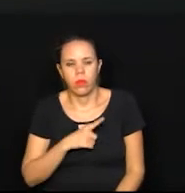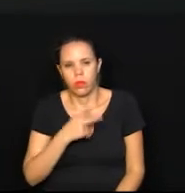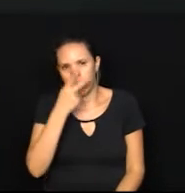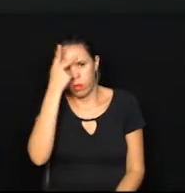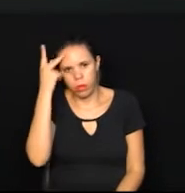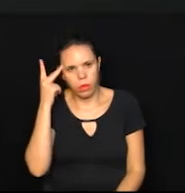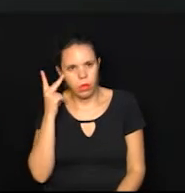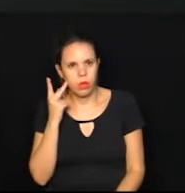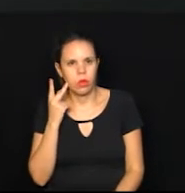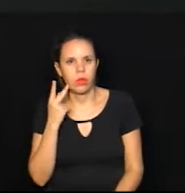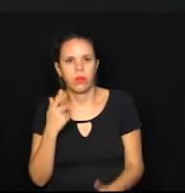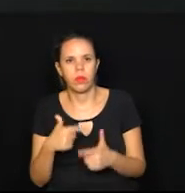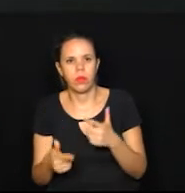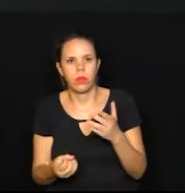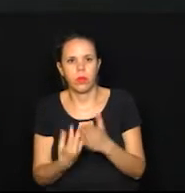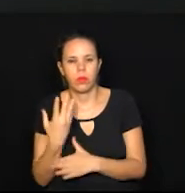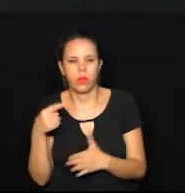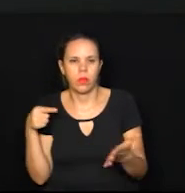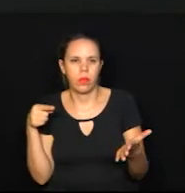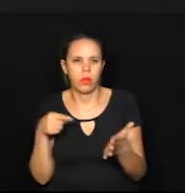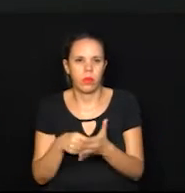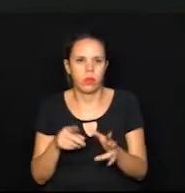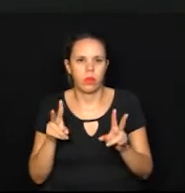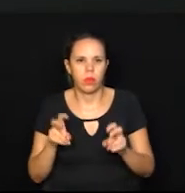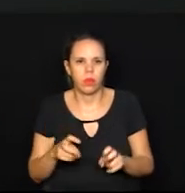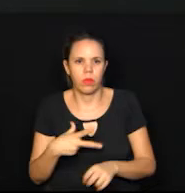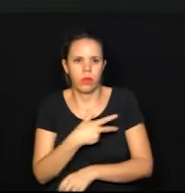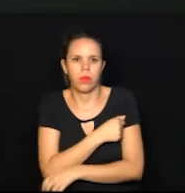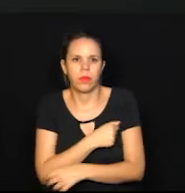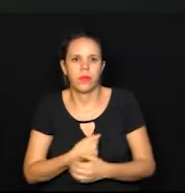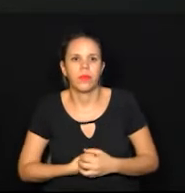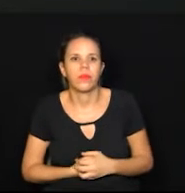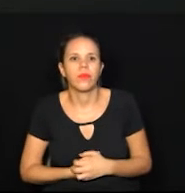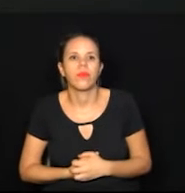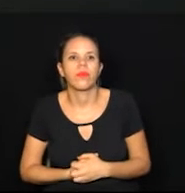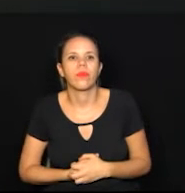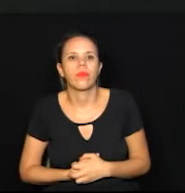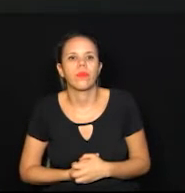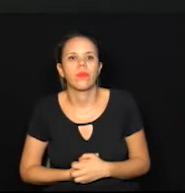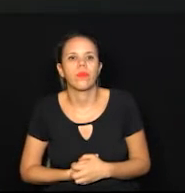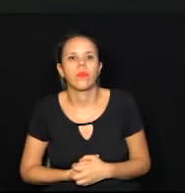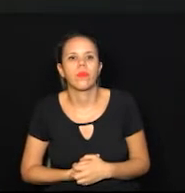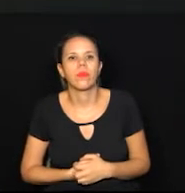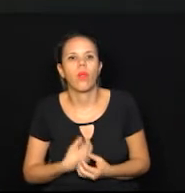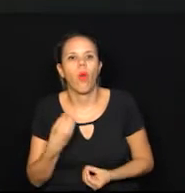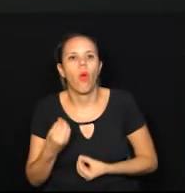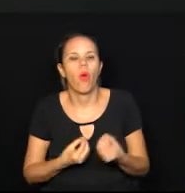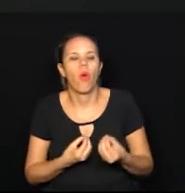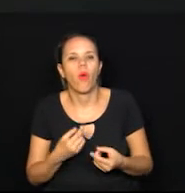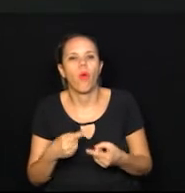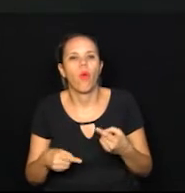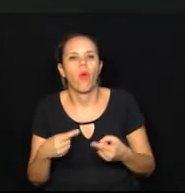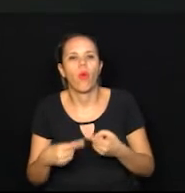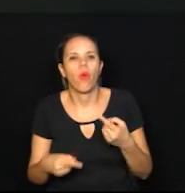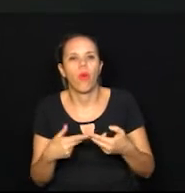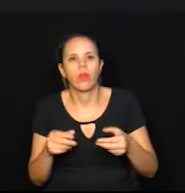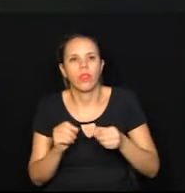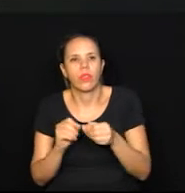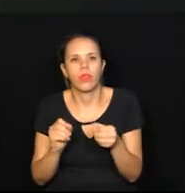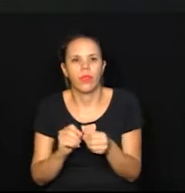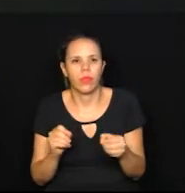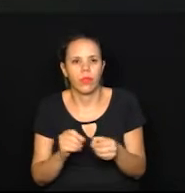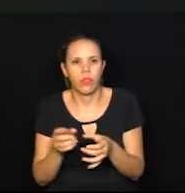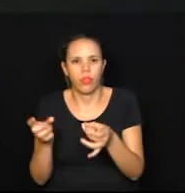muitas irregularidades, denúncias em relação à vacinação, sobre a maneira irregular como tem sido feito